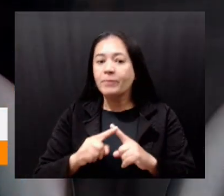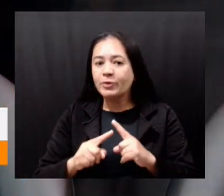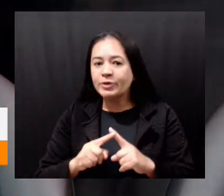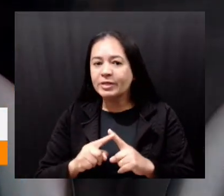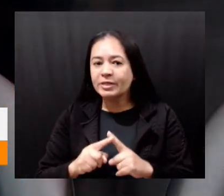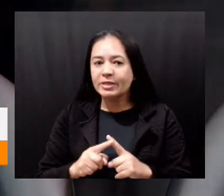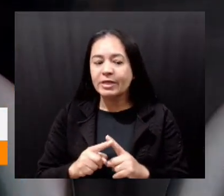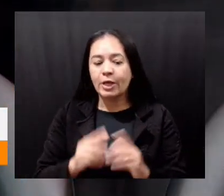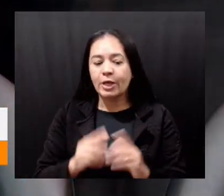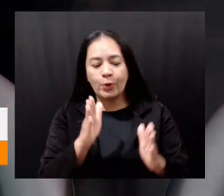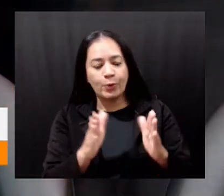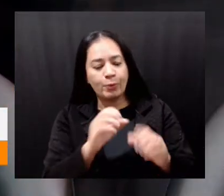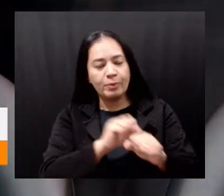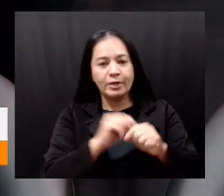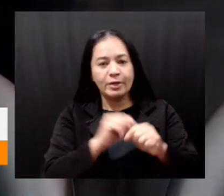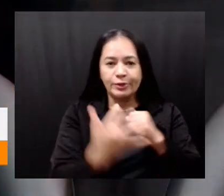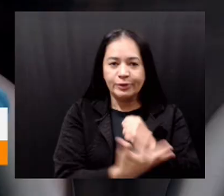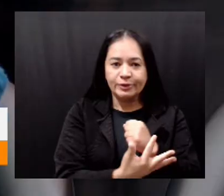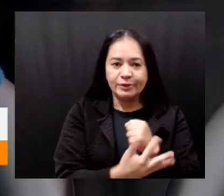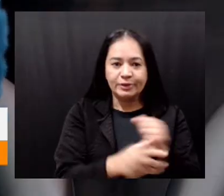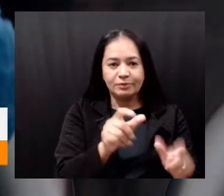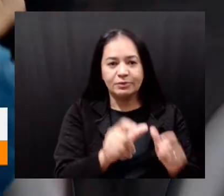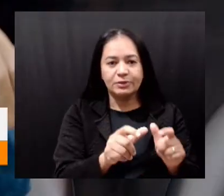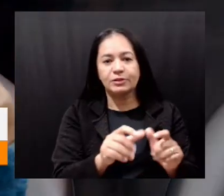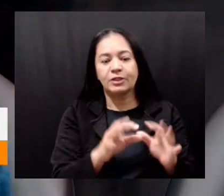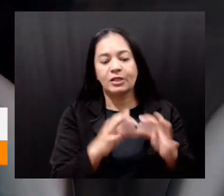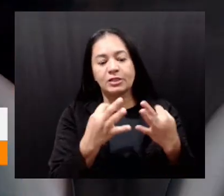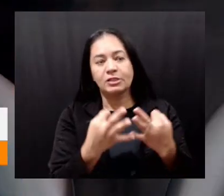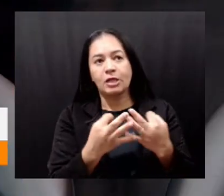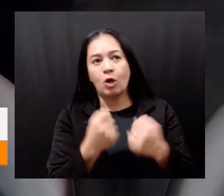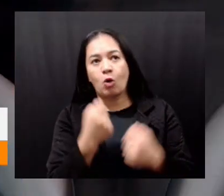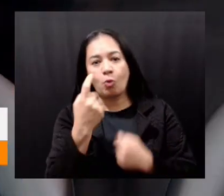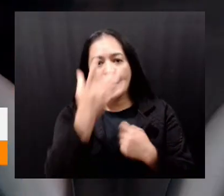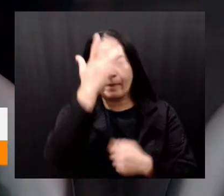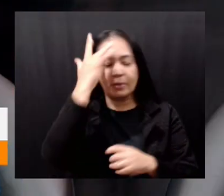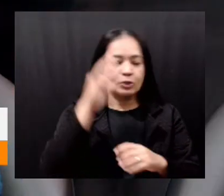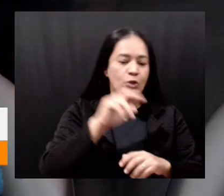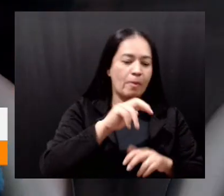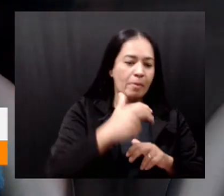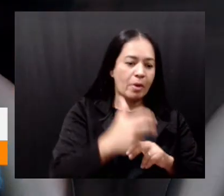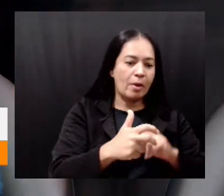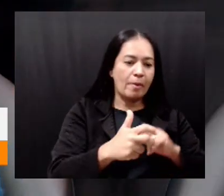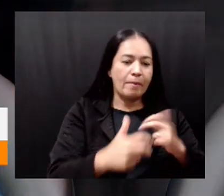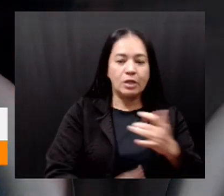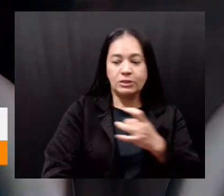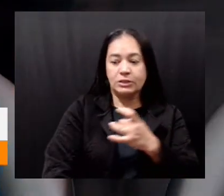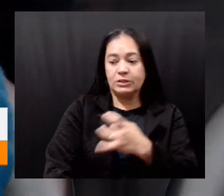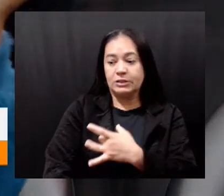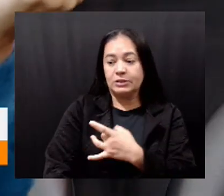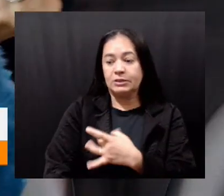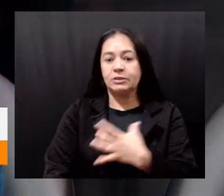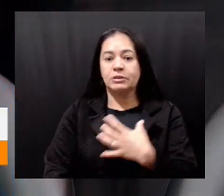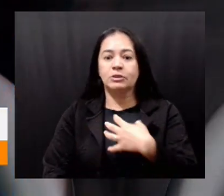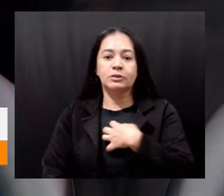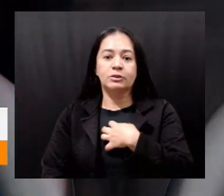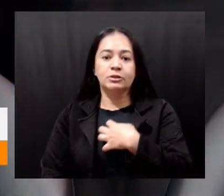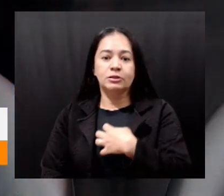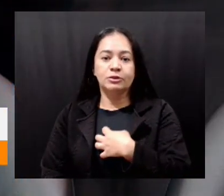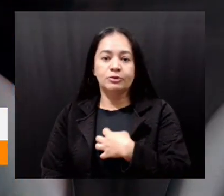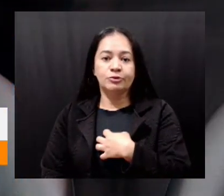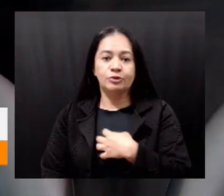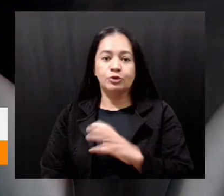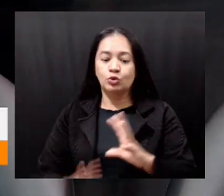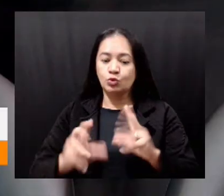as pessoas perderam familiares, ficaram com medo, né? Tudo isso desequilibrou muito o